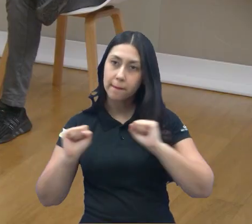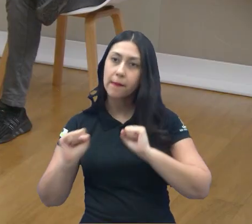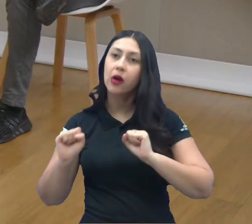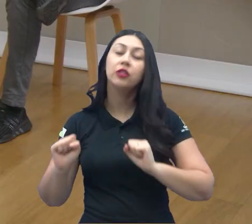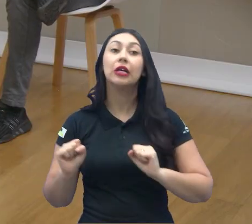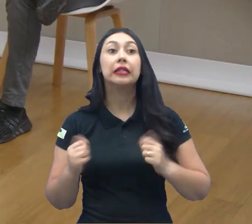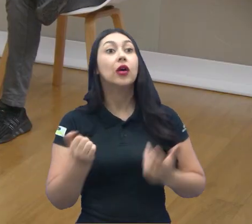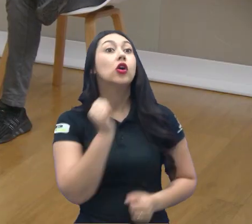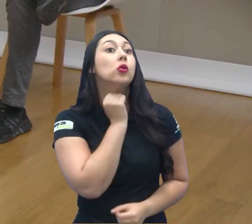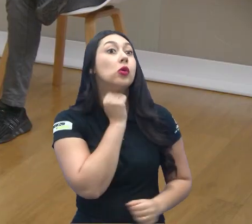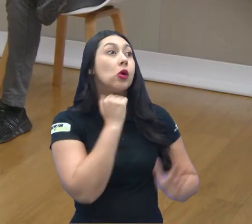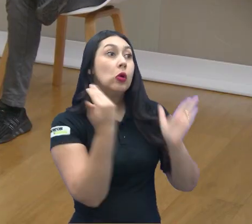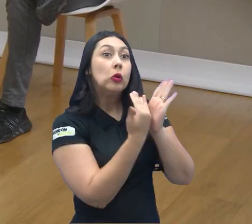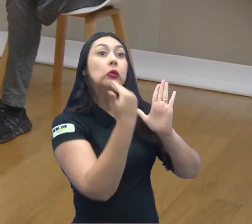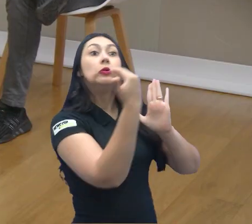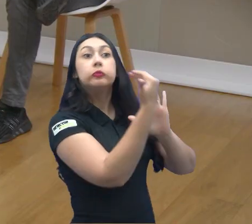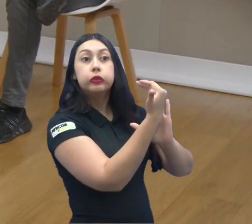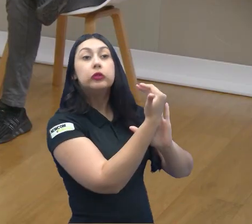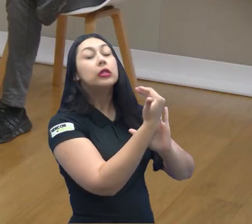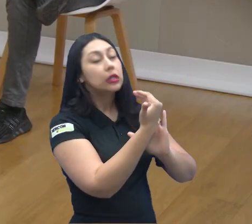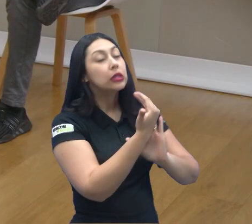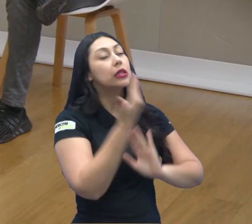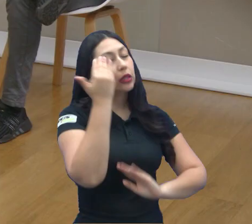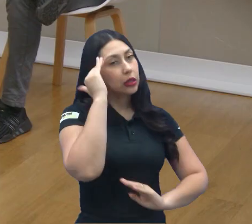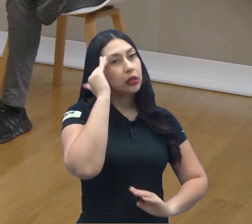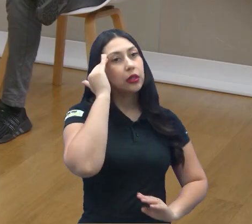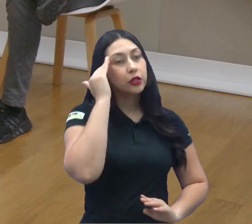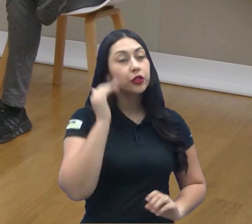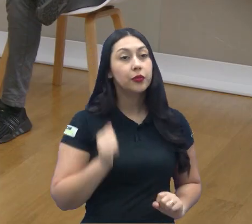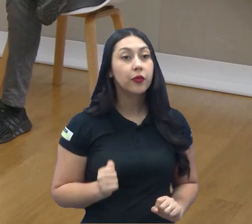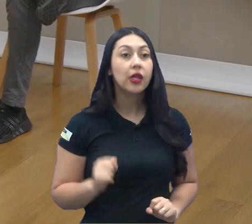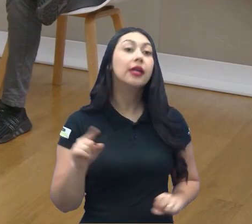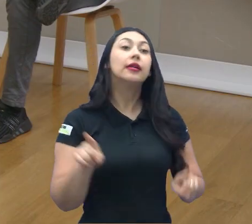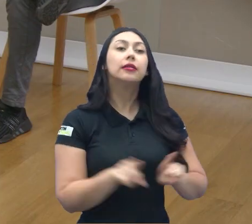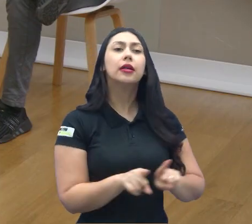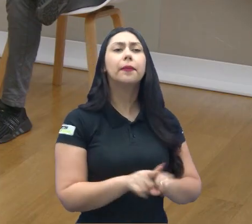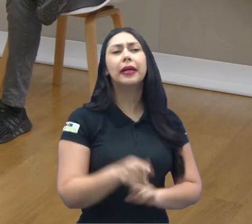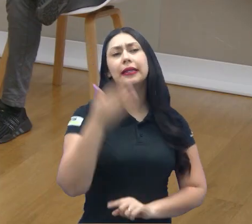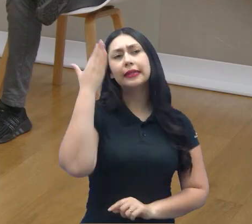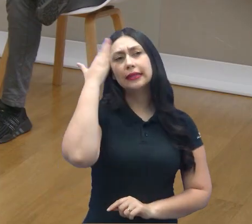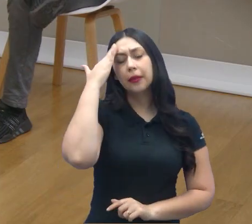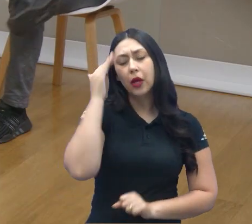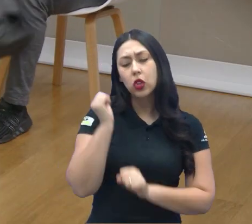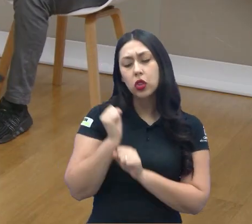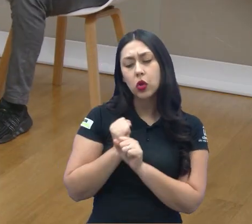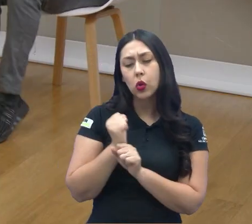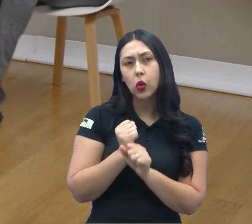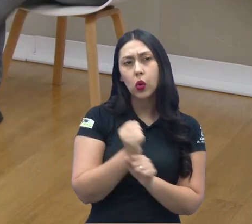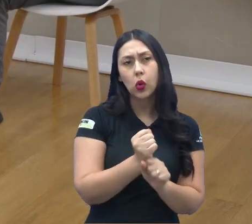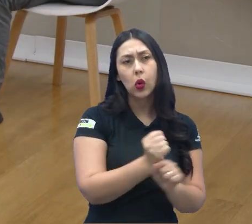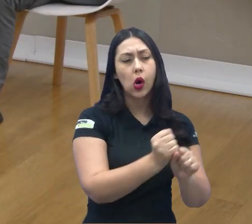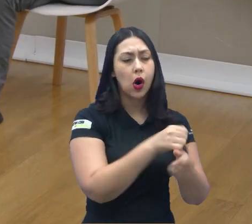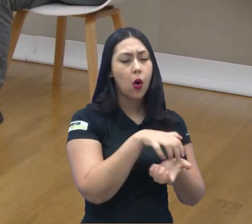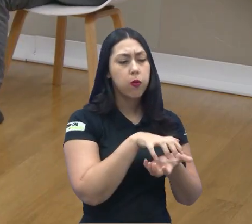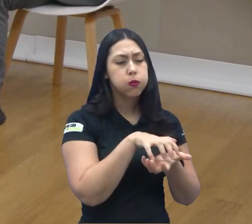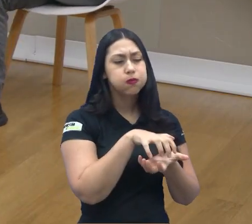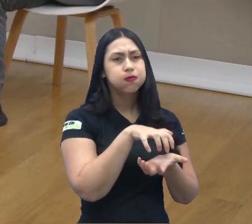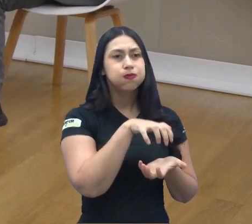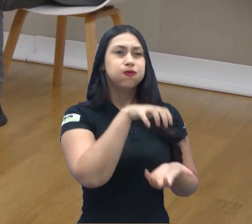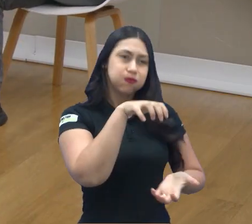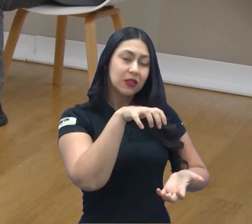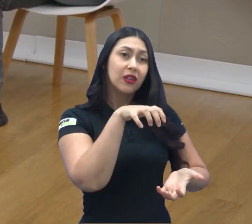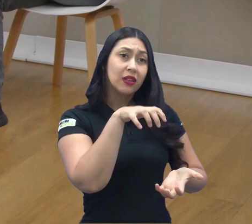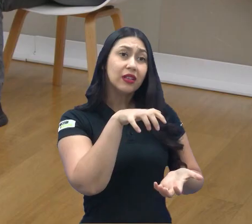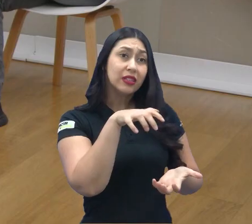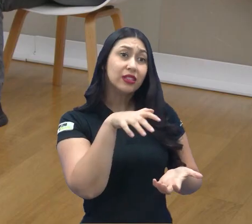então, extremo, né? É. Ah, tá, perfeito. Exato. E nós sabemos também que com o passar dos anos, com a idade, as pessoas perdem um pouco